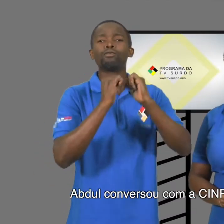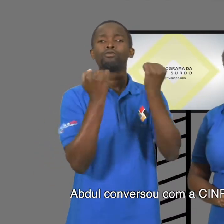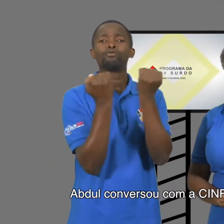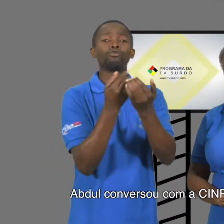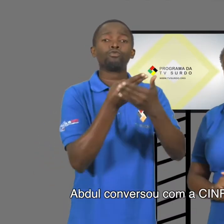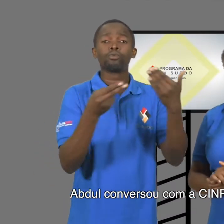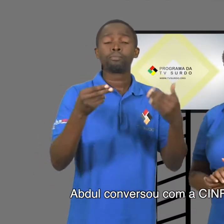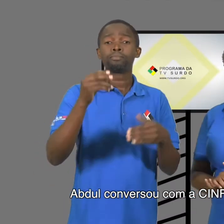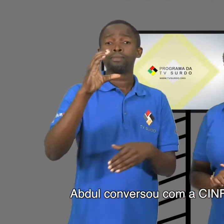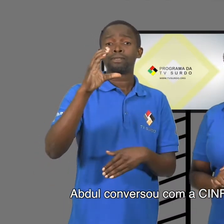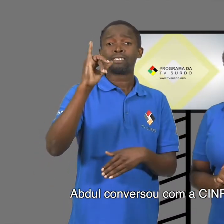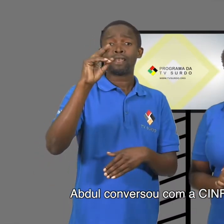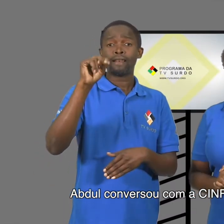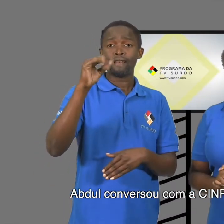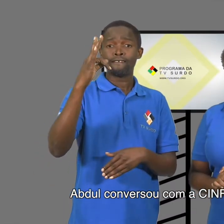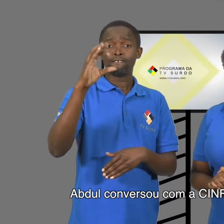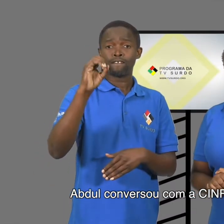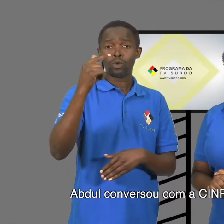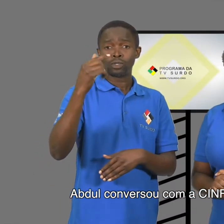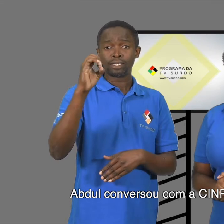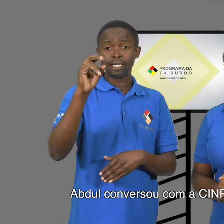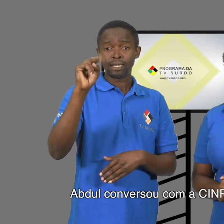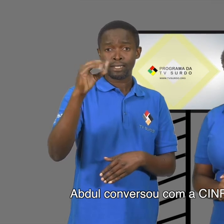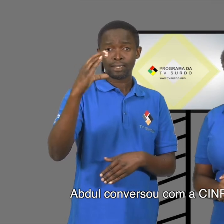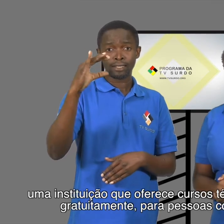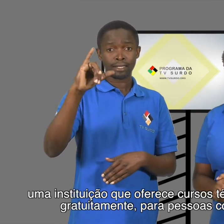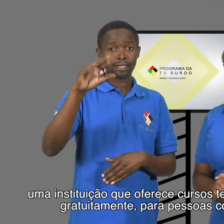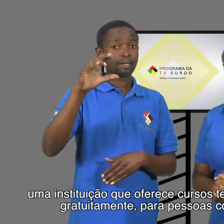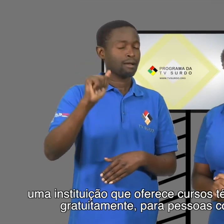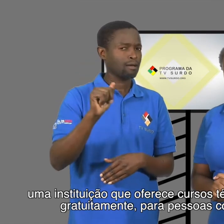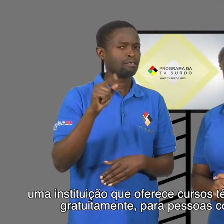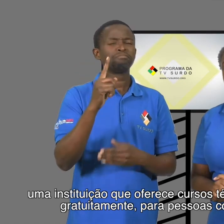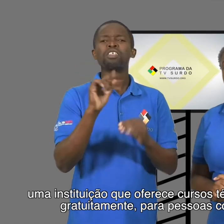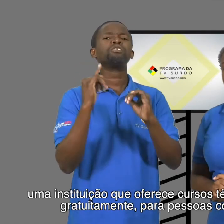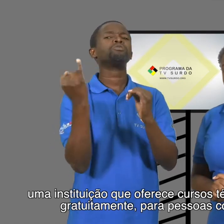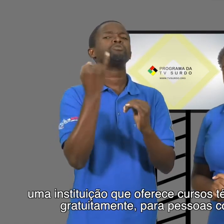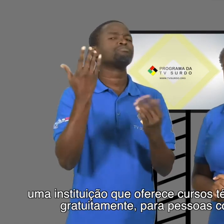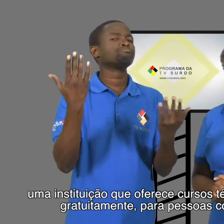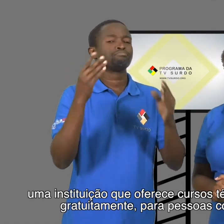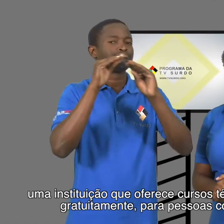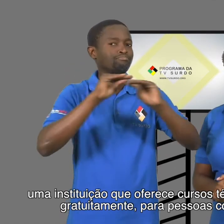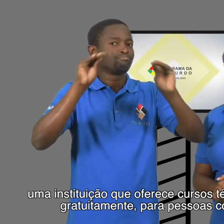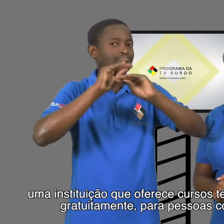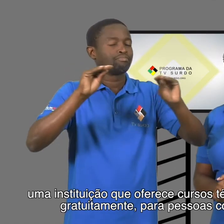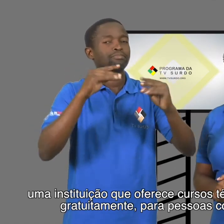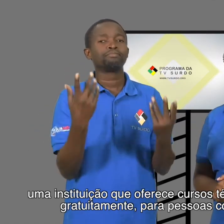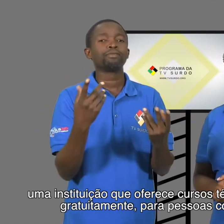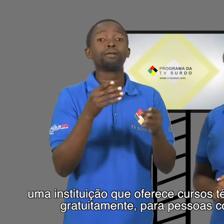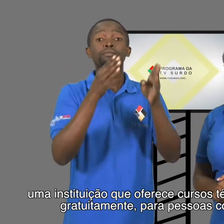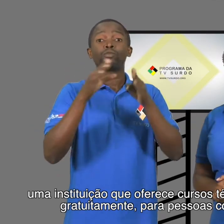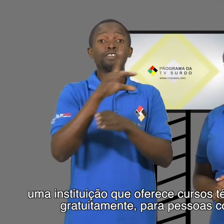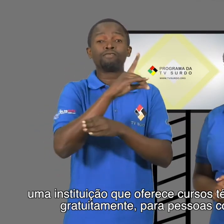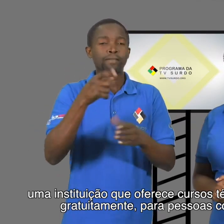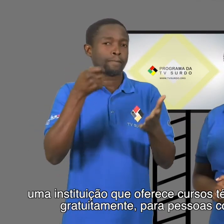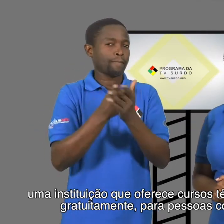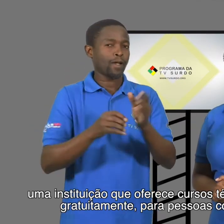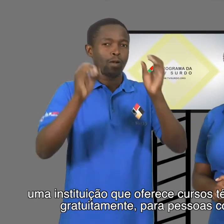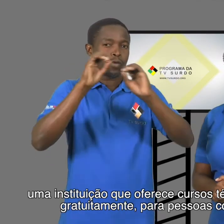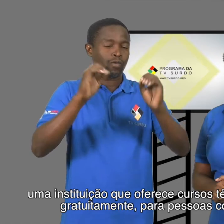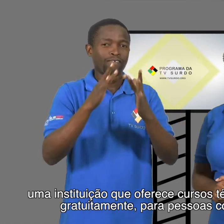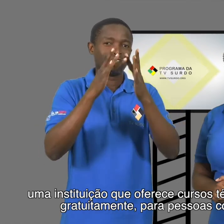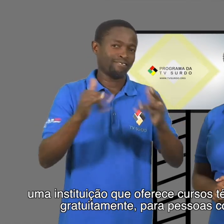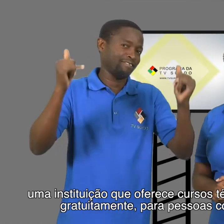conversou com a Sinfo Técnica, uma instituição que oferece cursos técnicos profissionais